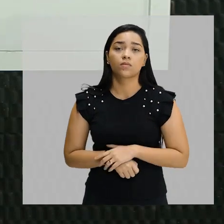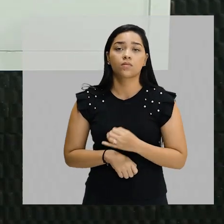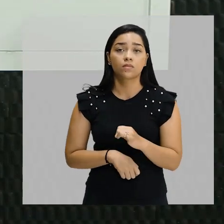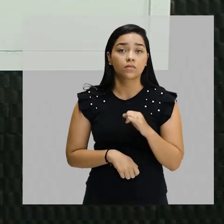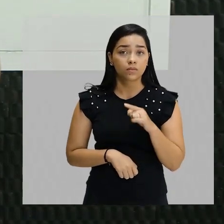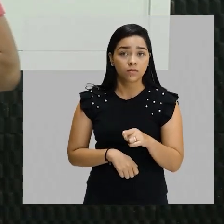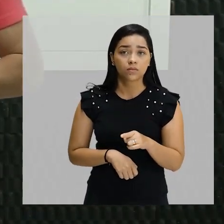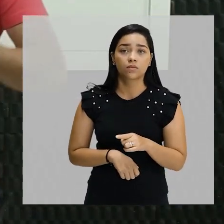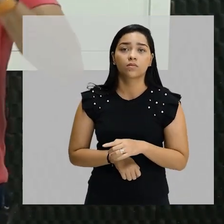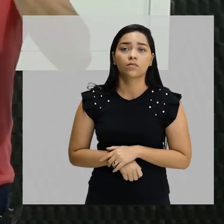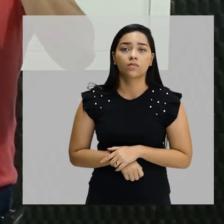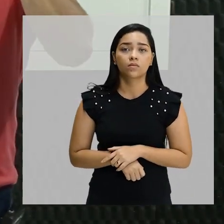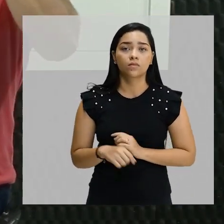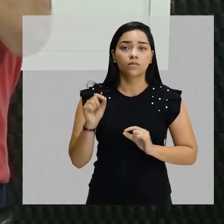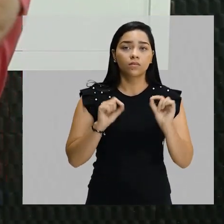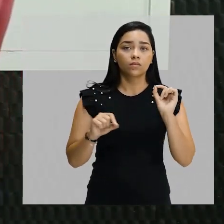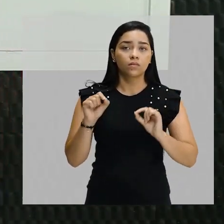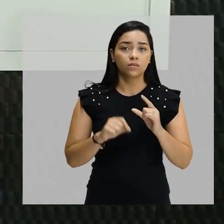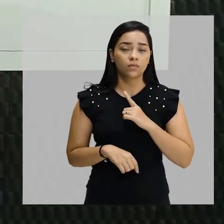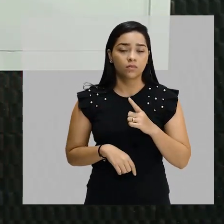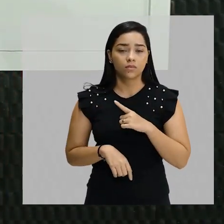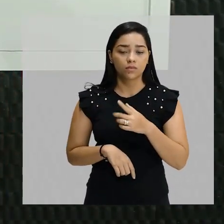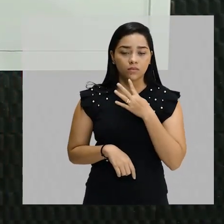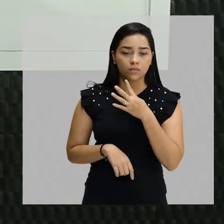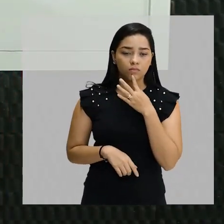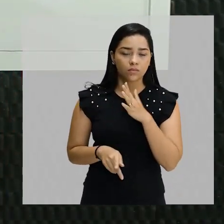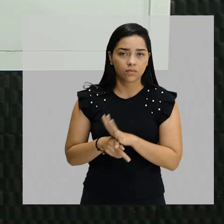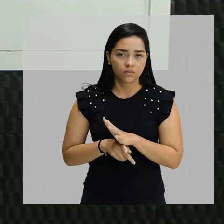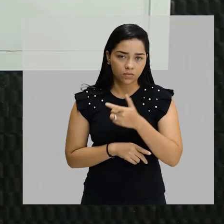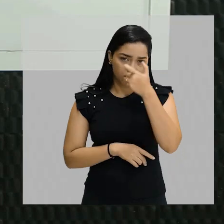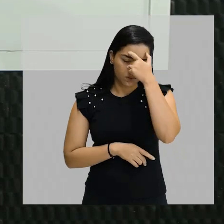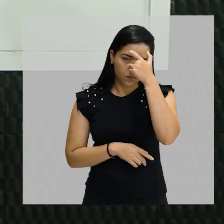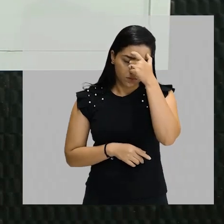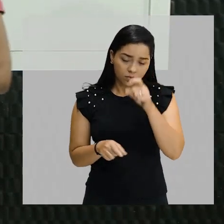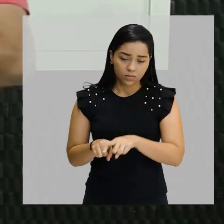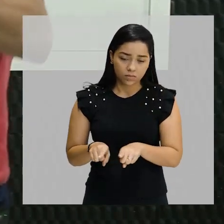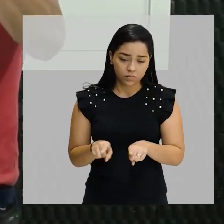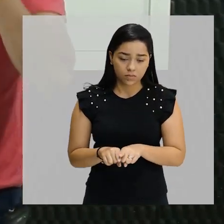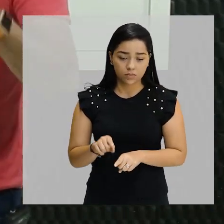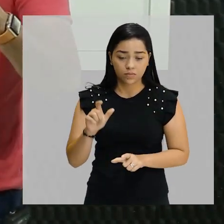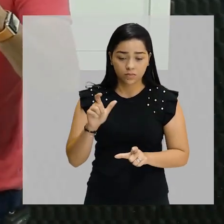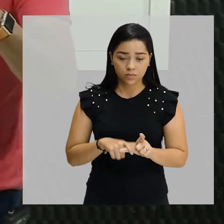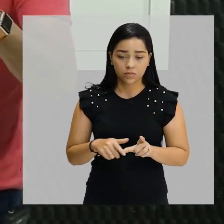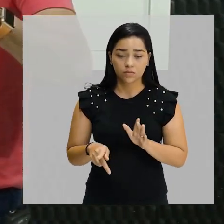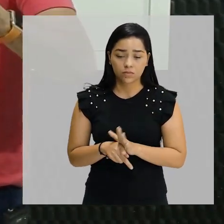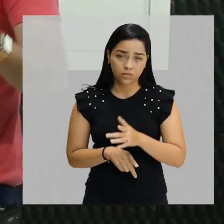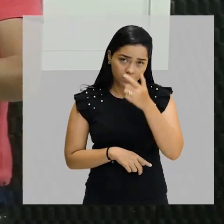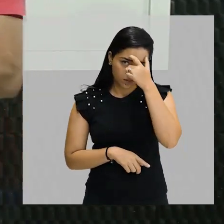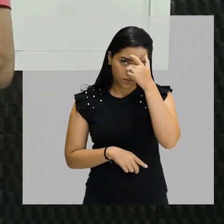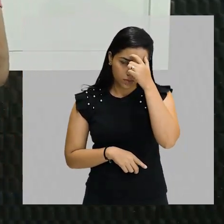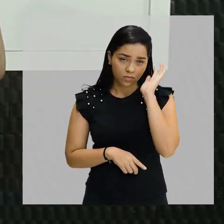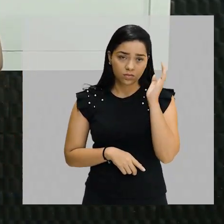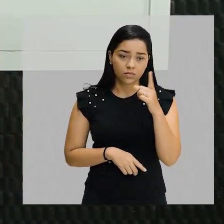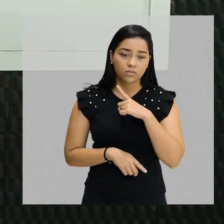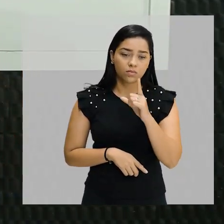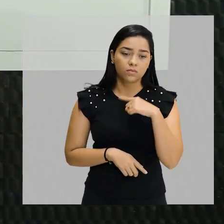considera que o conhecimento surge a partir da consciência e que o conhecimento depende unicamente da consciência ele já